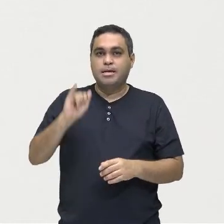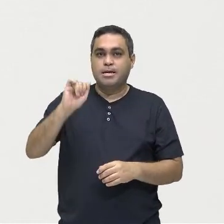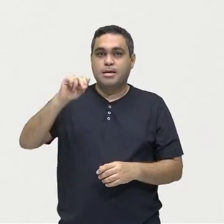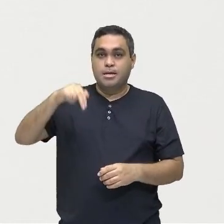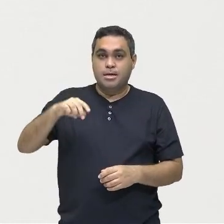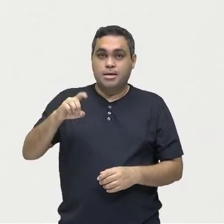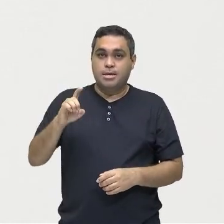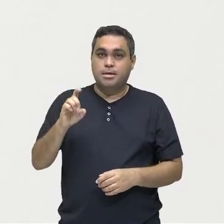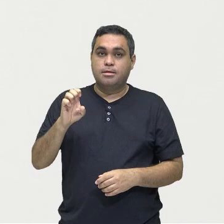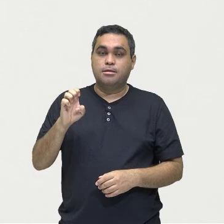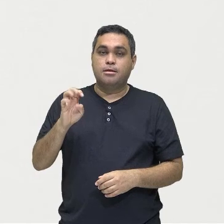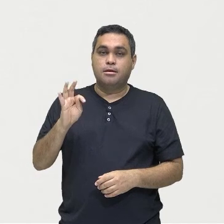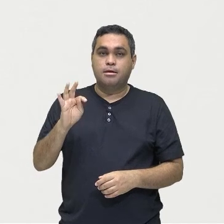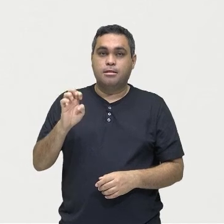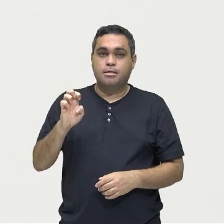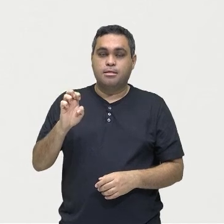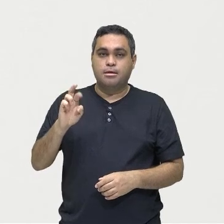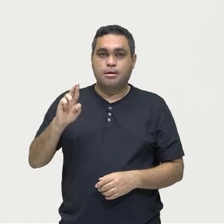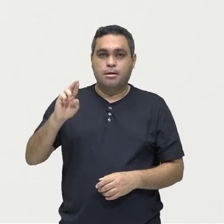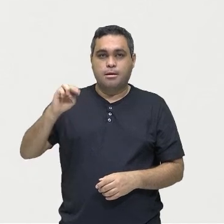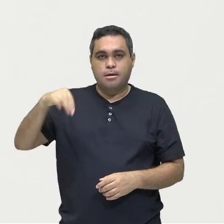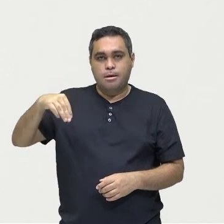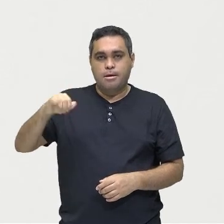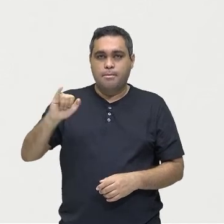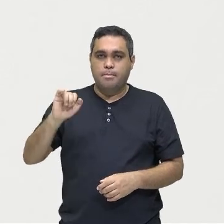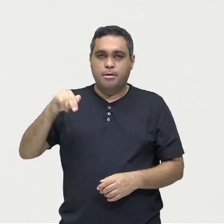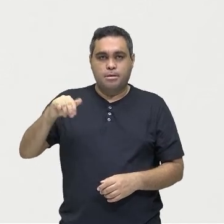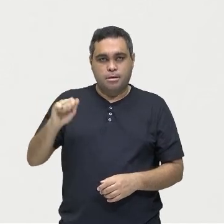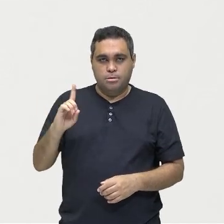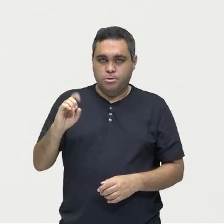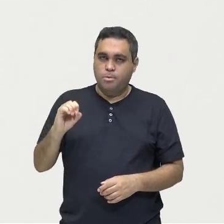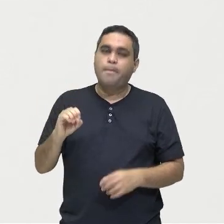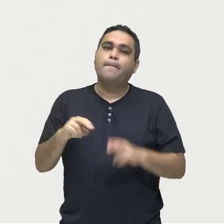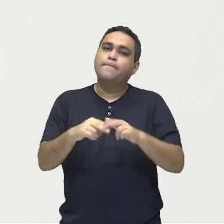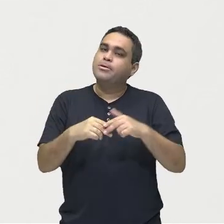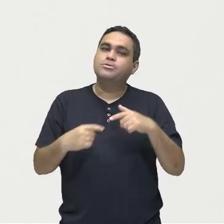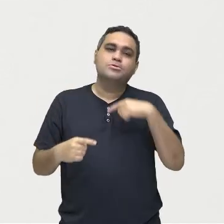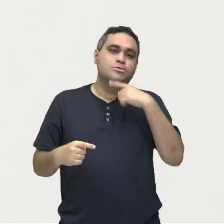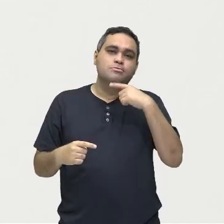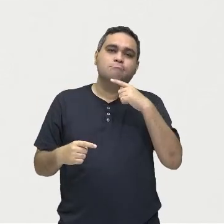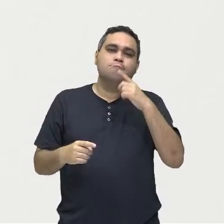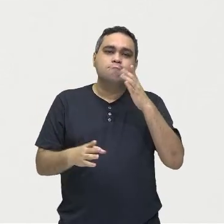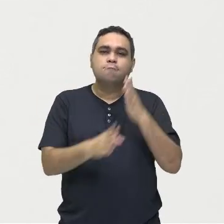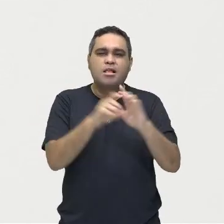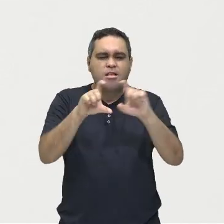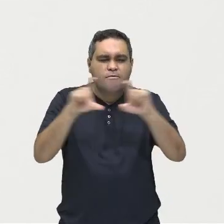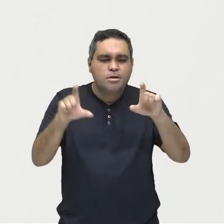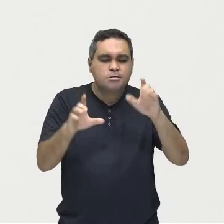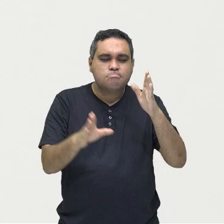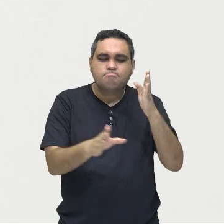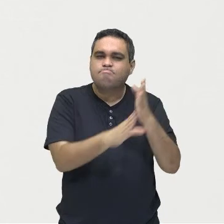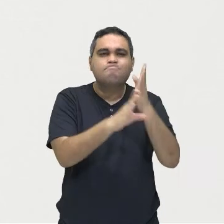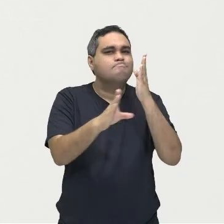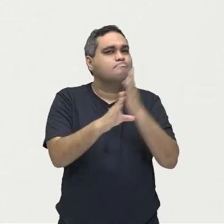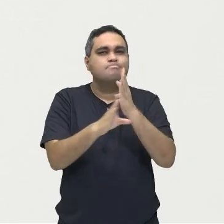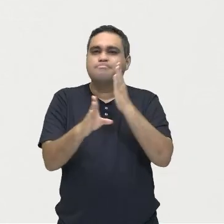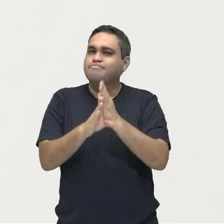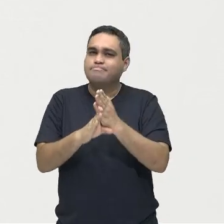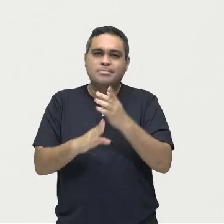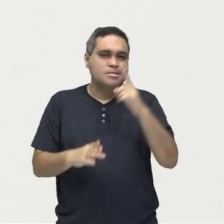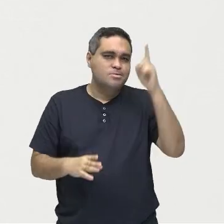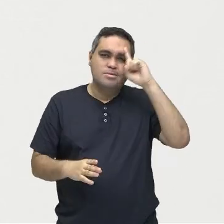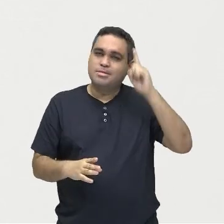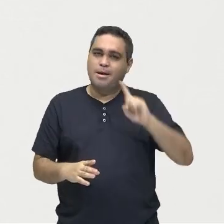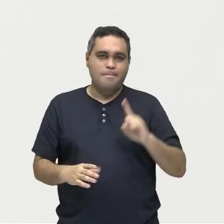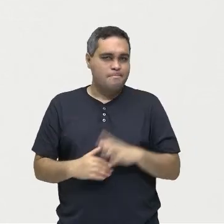não consegue identificar esse sujeito. Por isso que ele é indeterminado. Não identificamos a